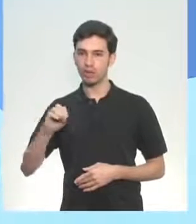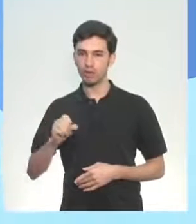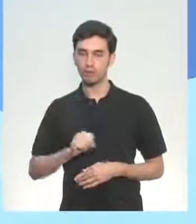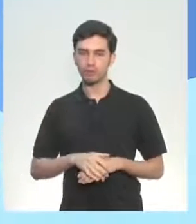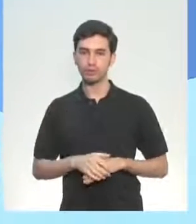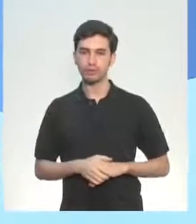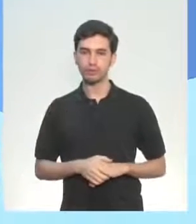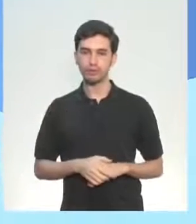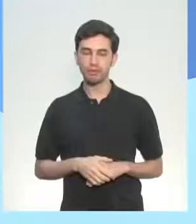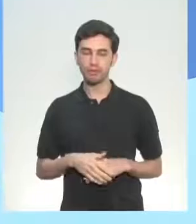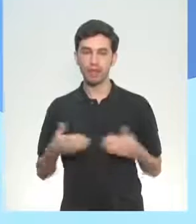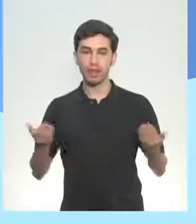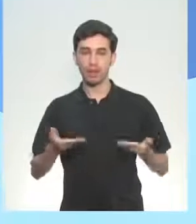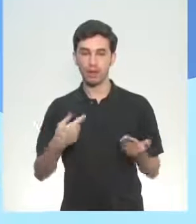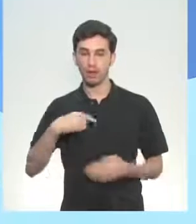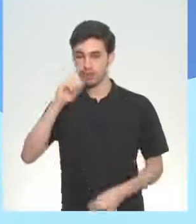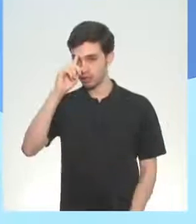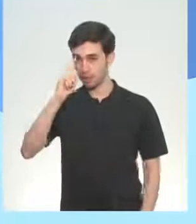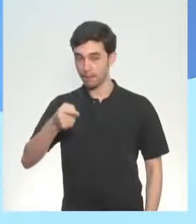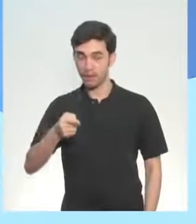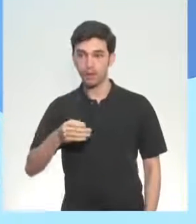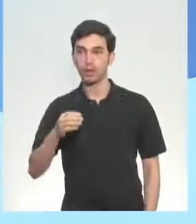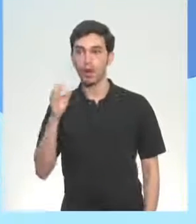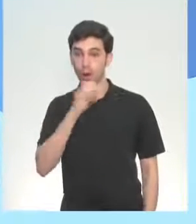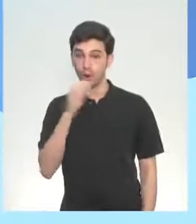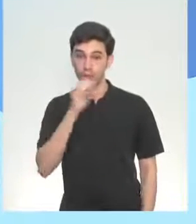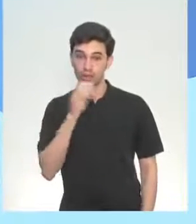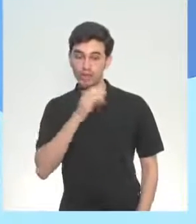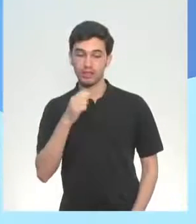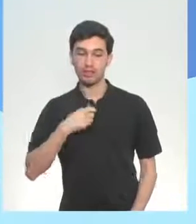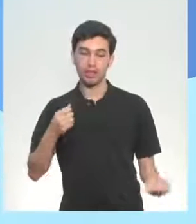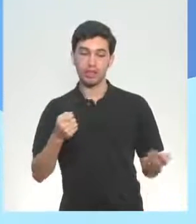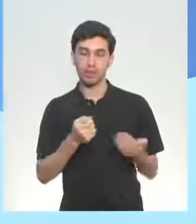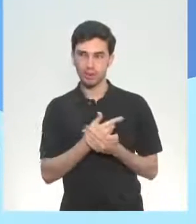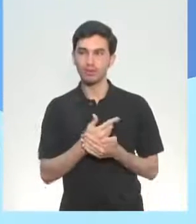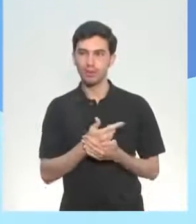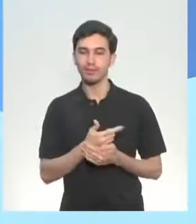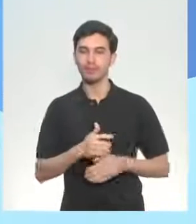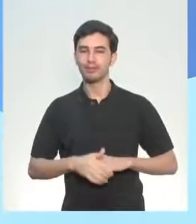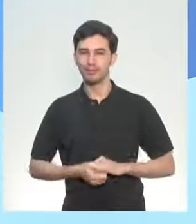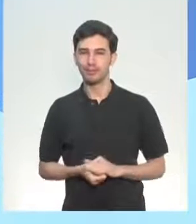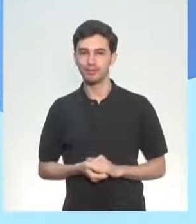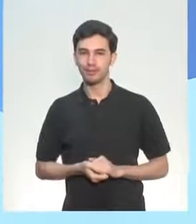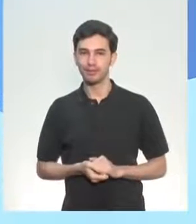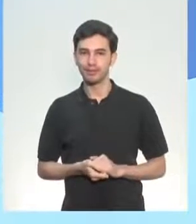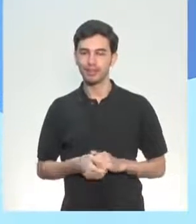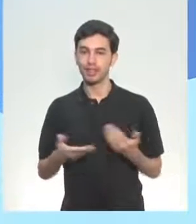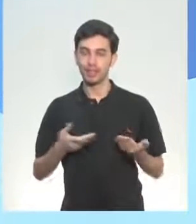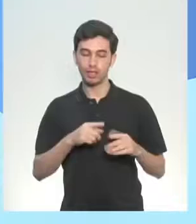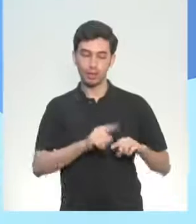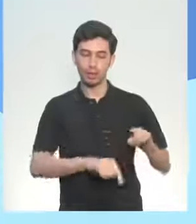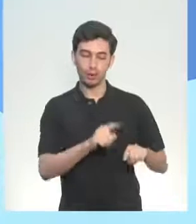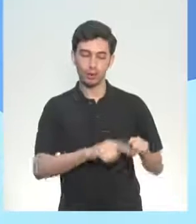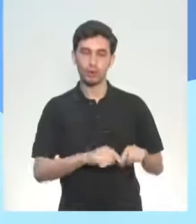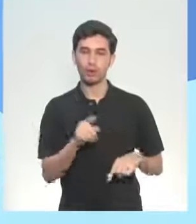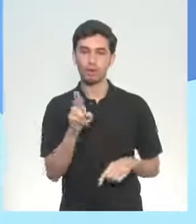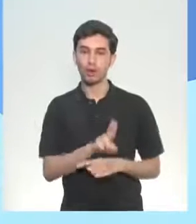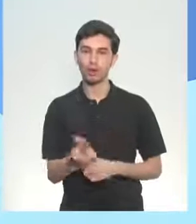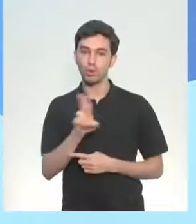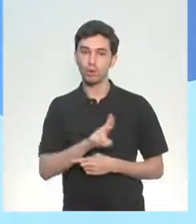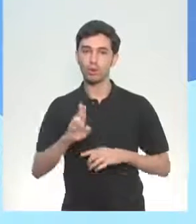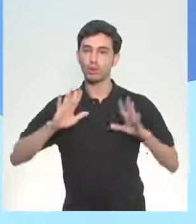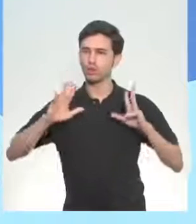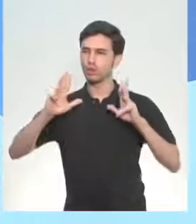modo, ordenamos com urgência a compra desse produto para uso de toda